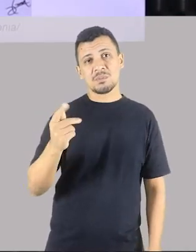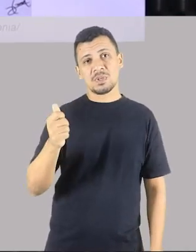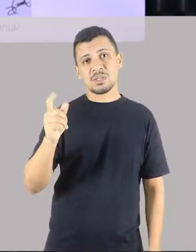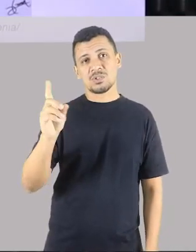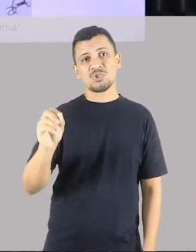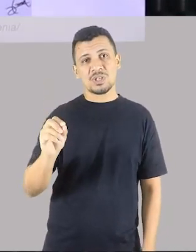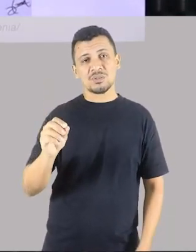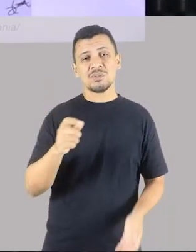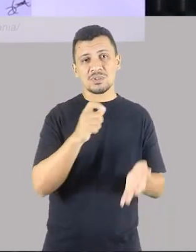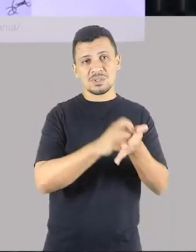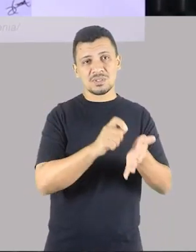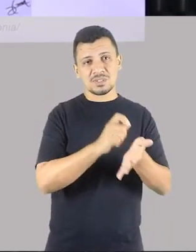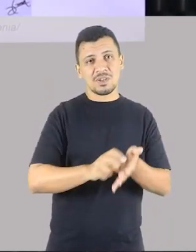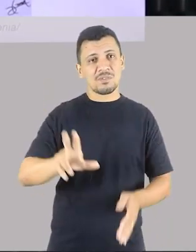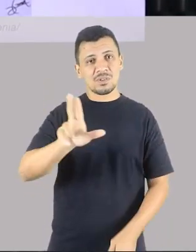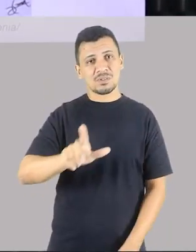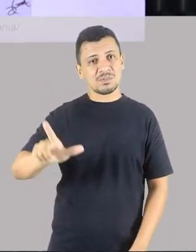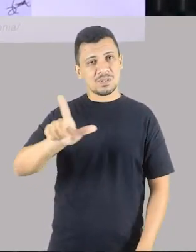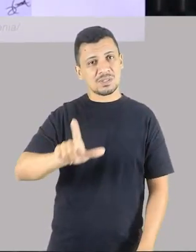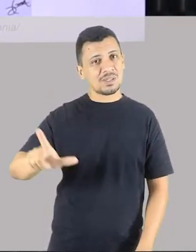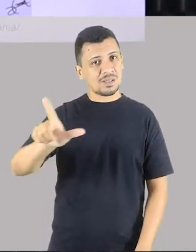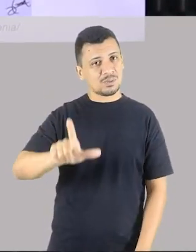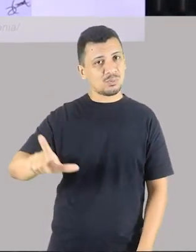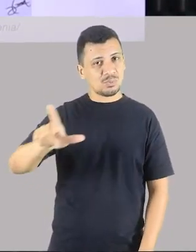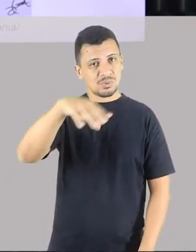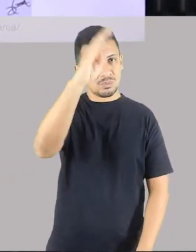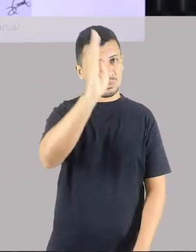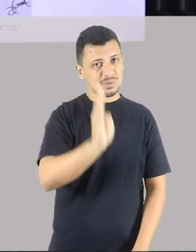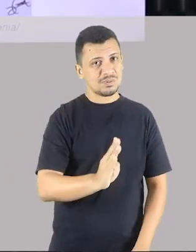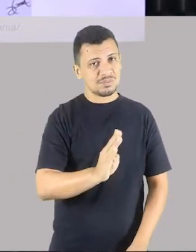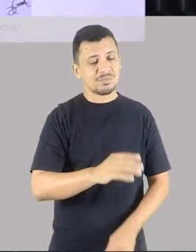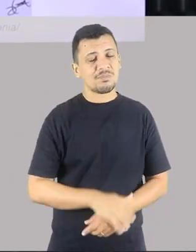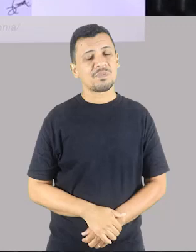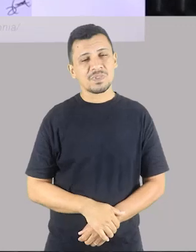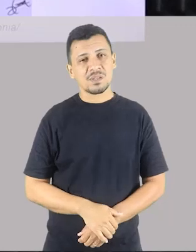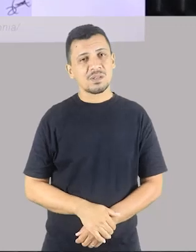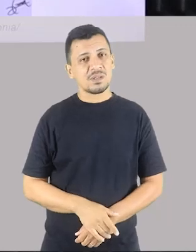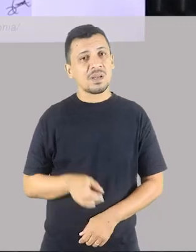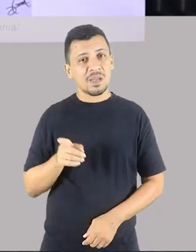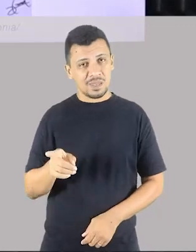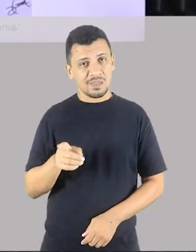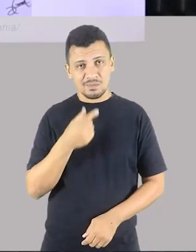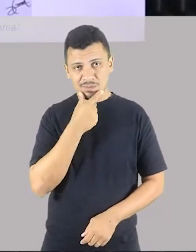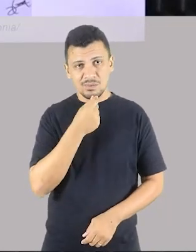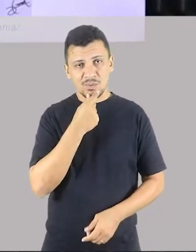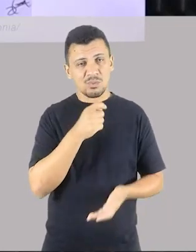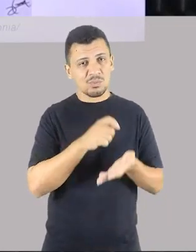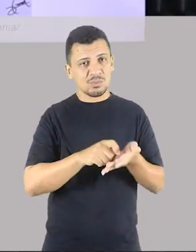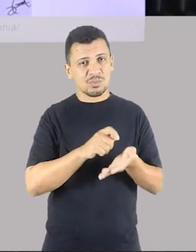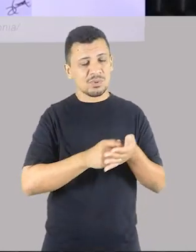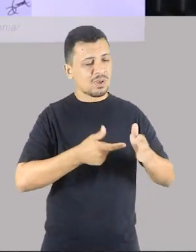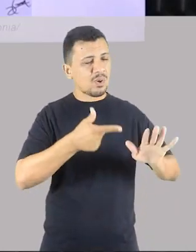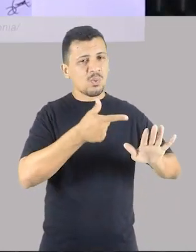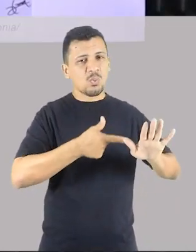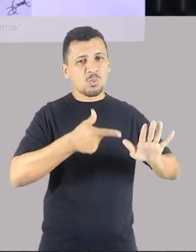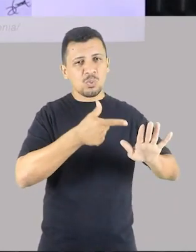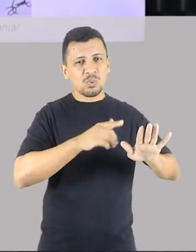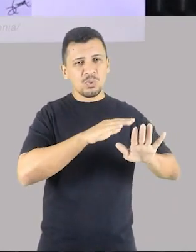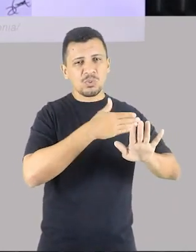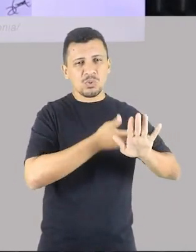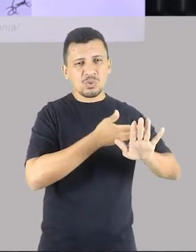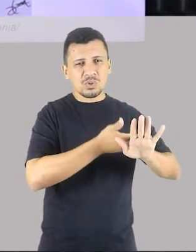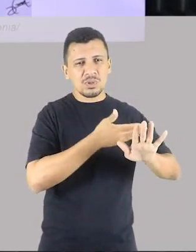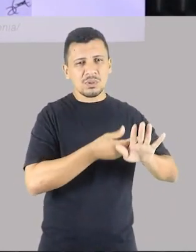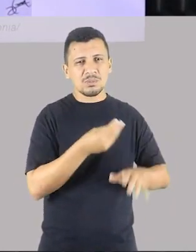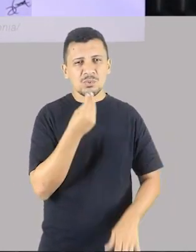autor realista, né? Um dos nossos maiores romancistas. O Machado era dono de uma ironia muito sutil, muito fina,